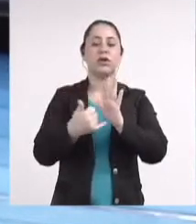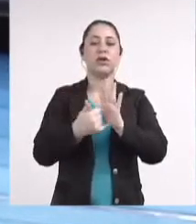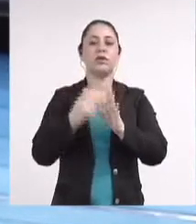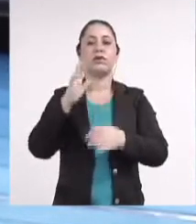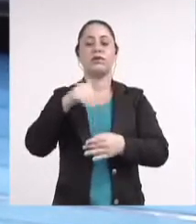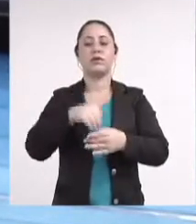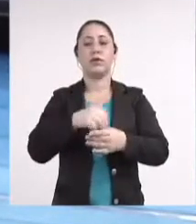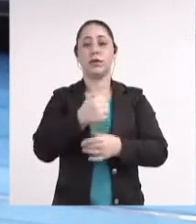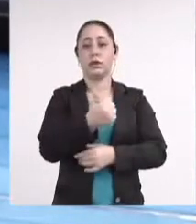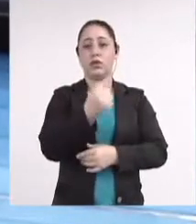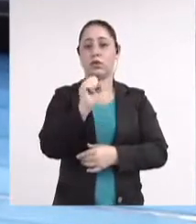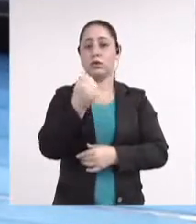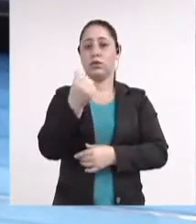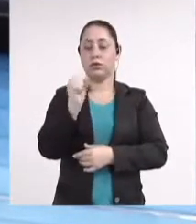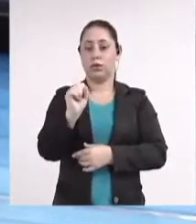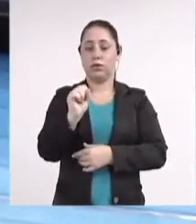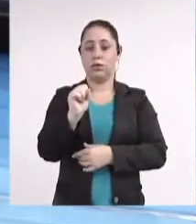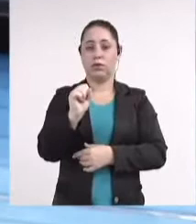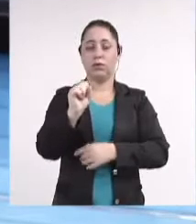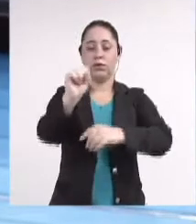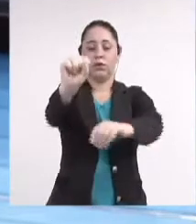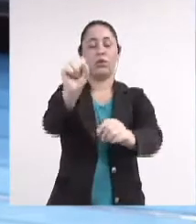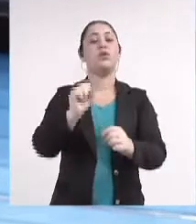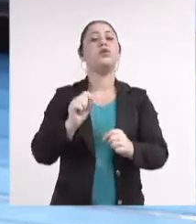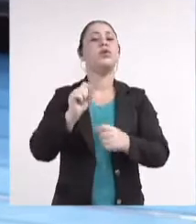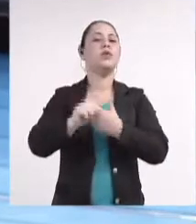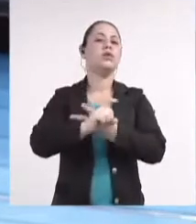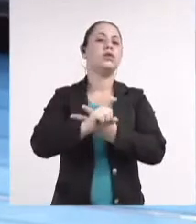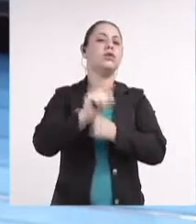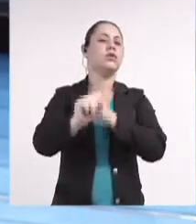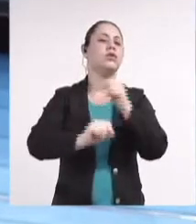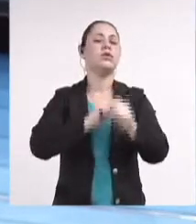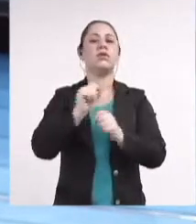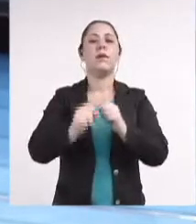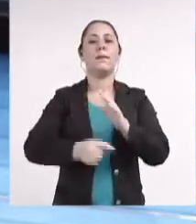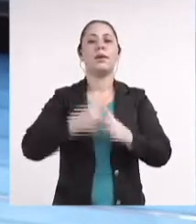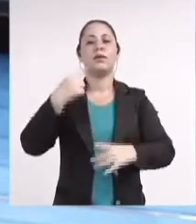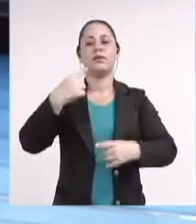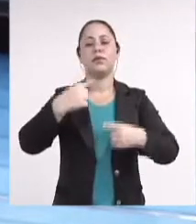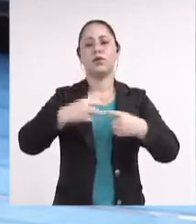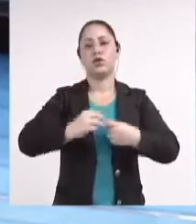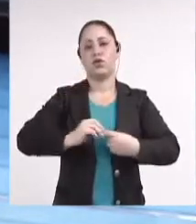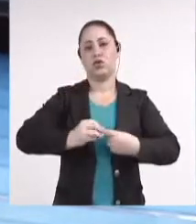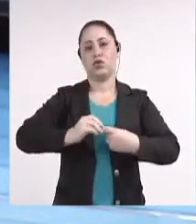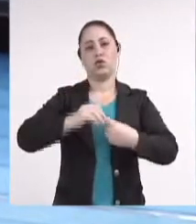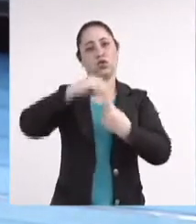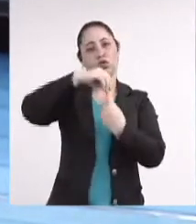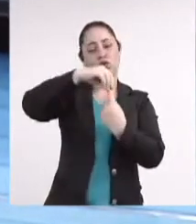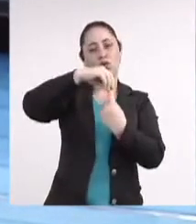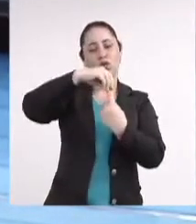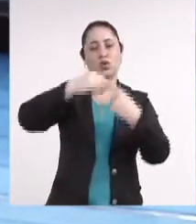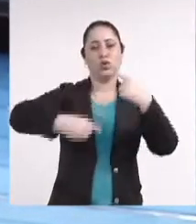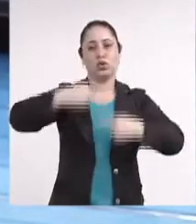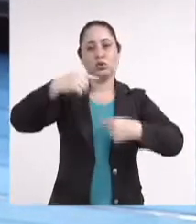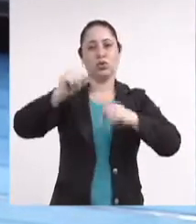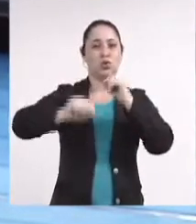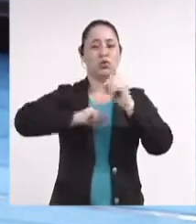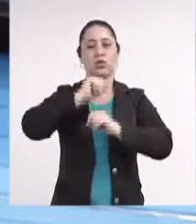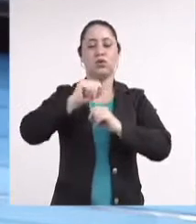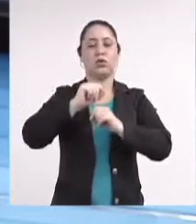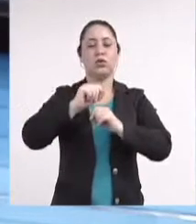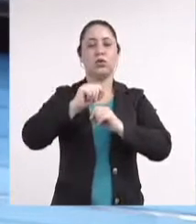número 188 do Poder Executivo, em primeira discussão e votação. É a atualização do plano plurianual, levando